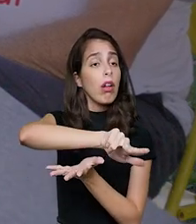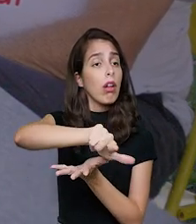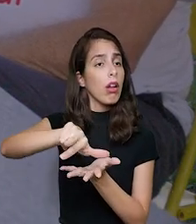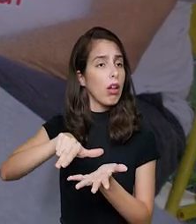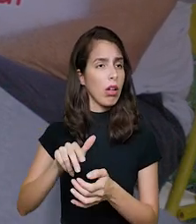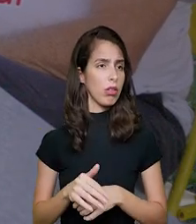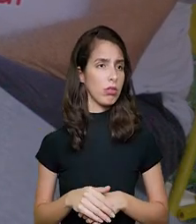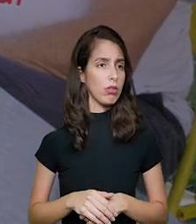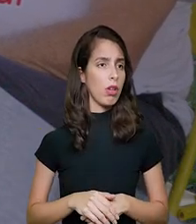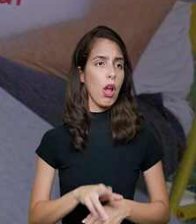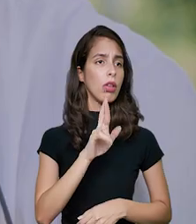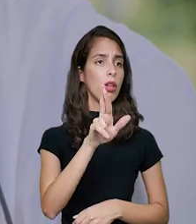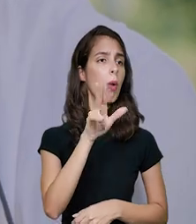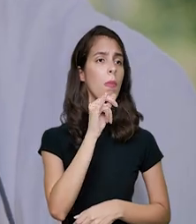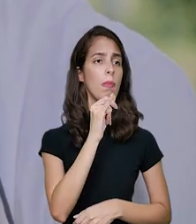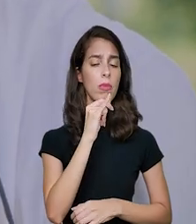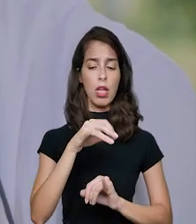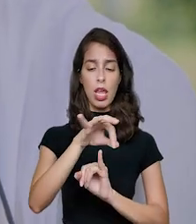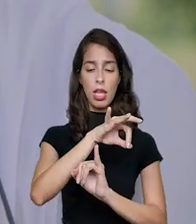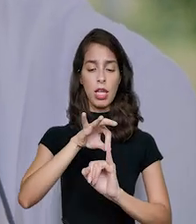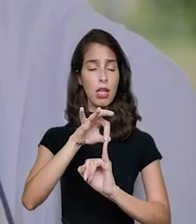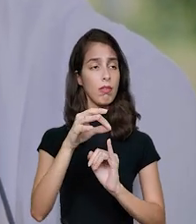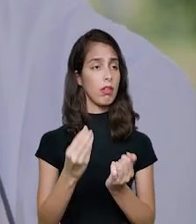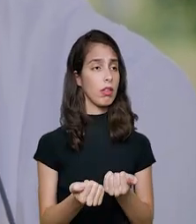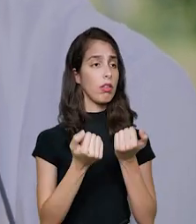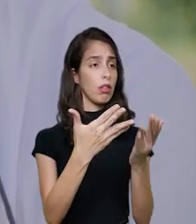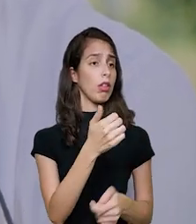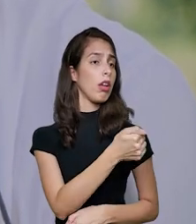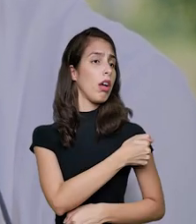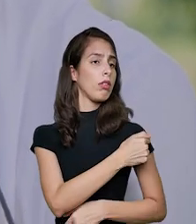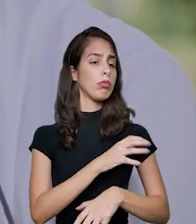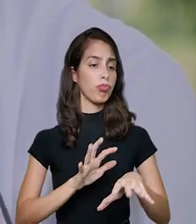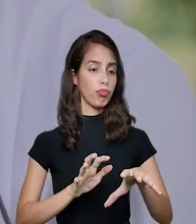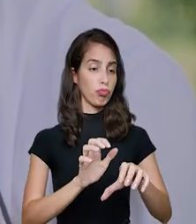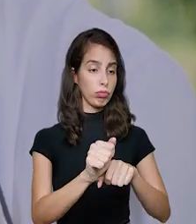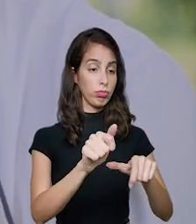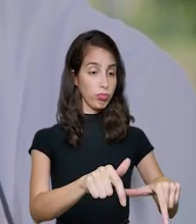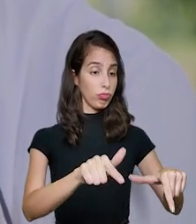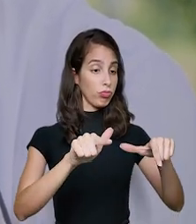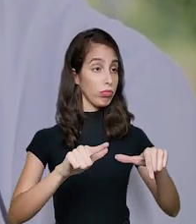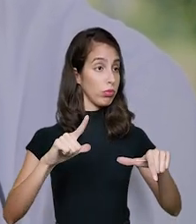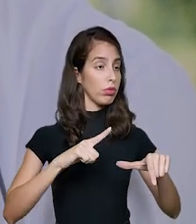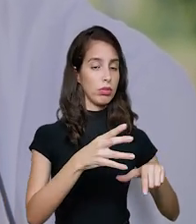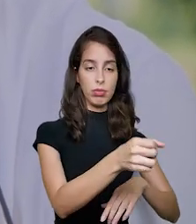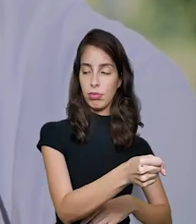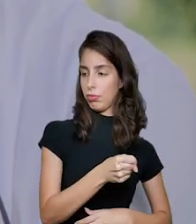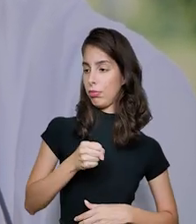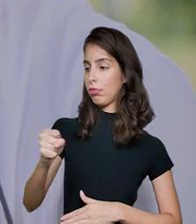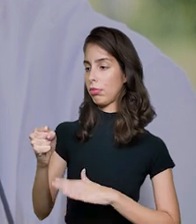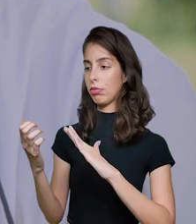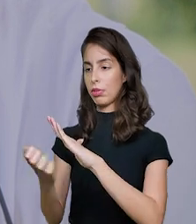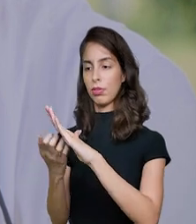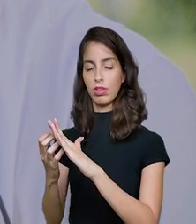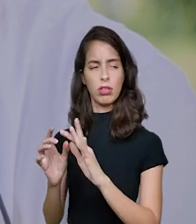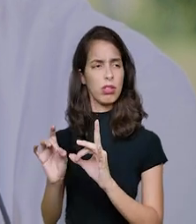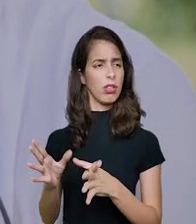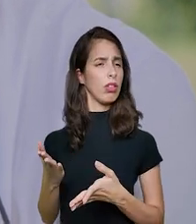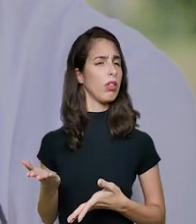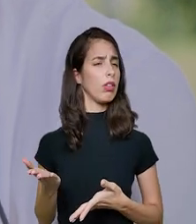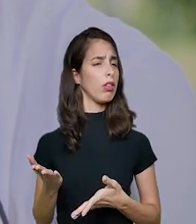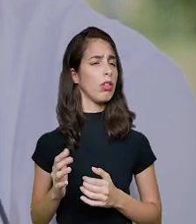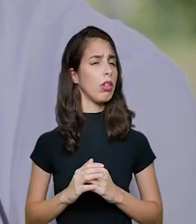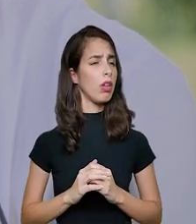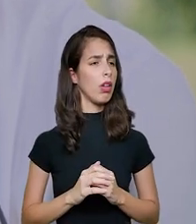pessoa que vocês desejam como né como como um colaborador como eles né empresa norment chama não sei um